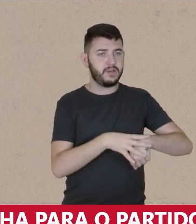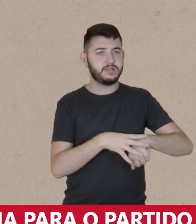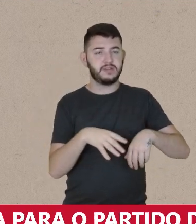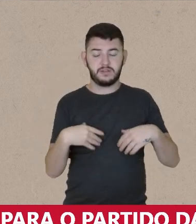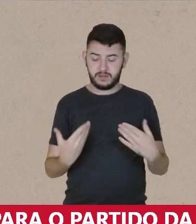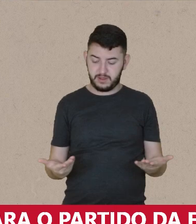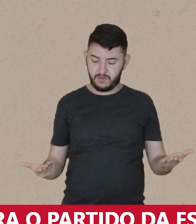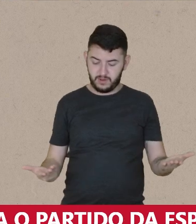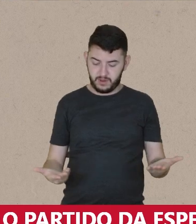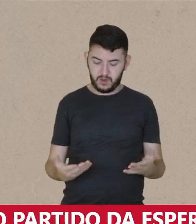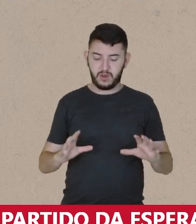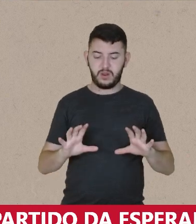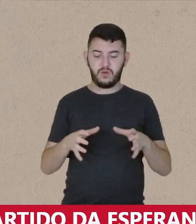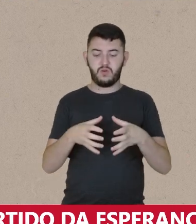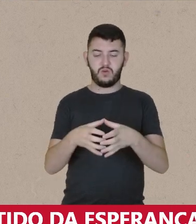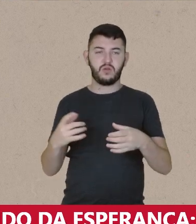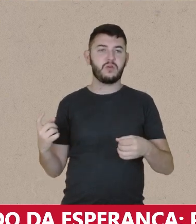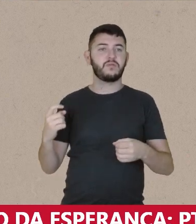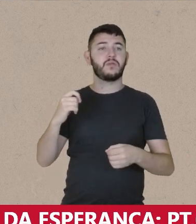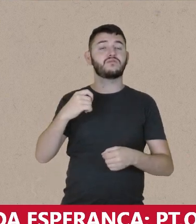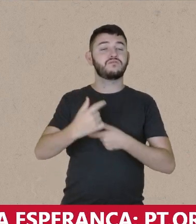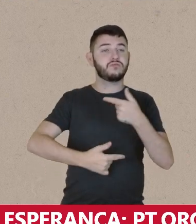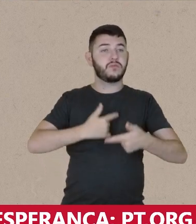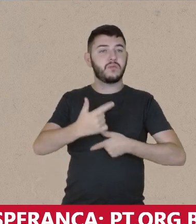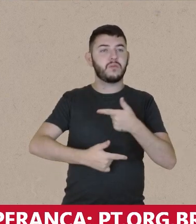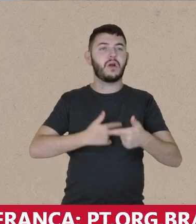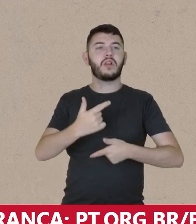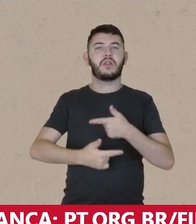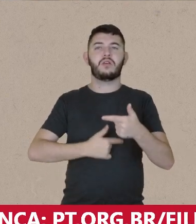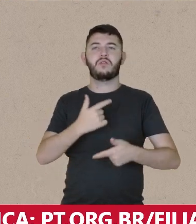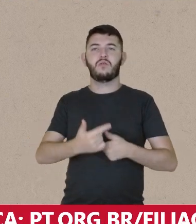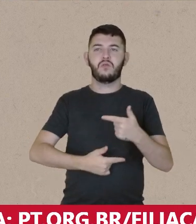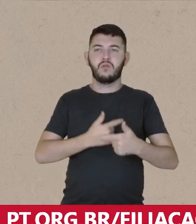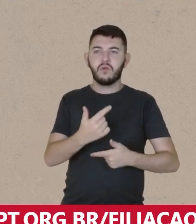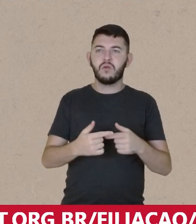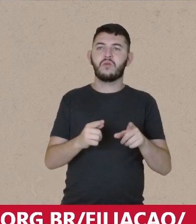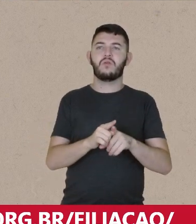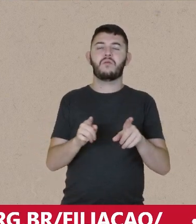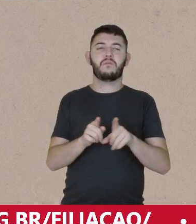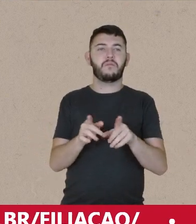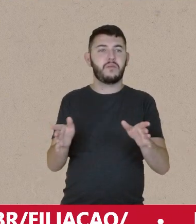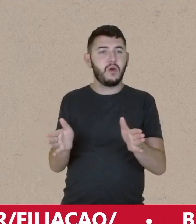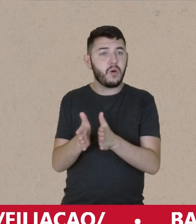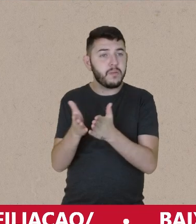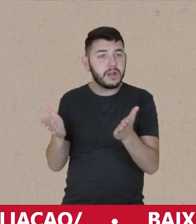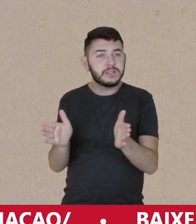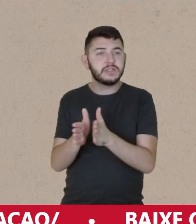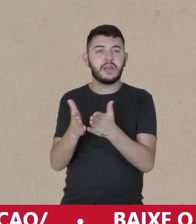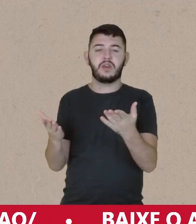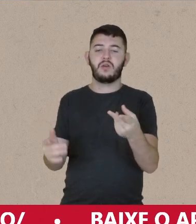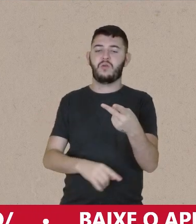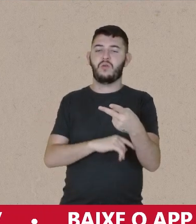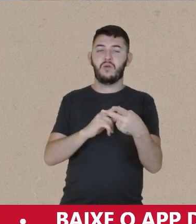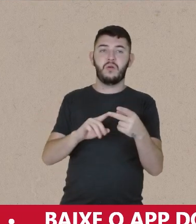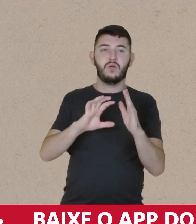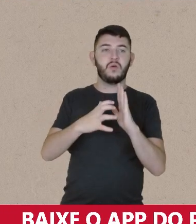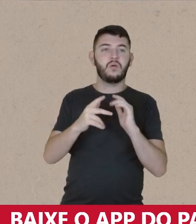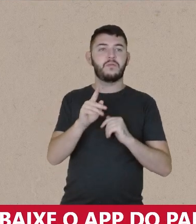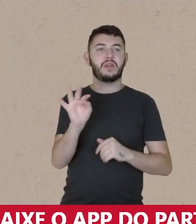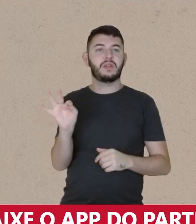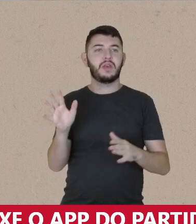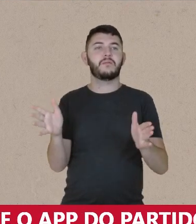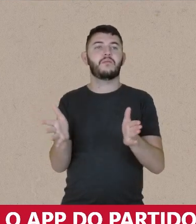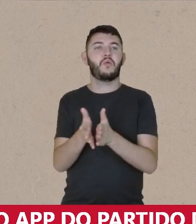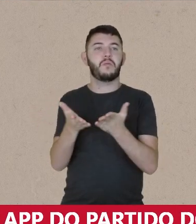mudou a classe trabalhadora, empobreceu o povo, o PT também empobreceu, porque a base do PT é